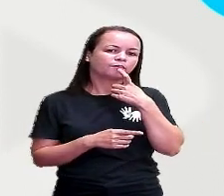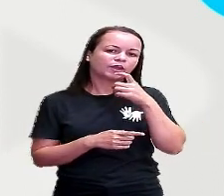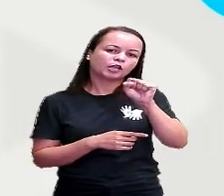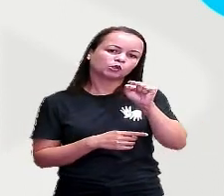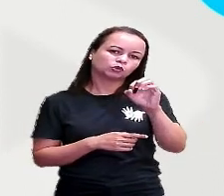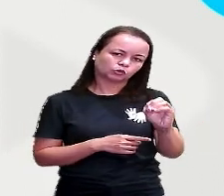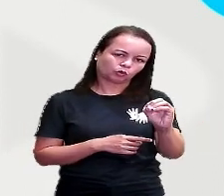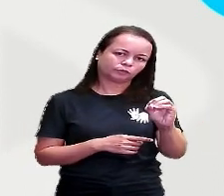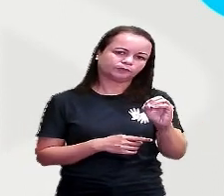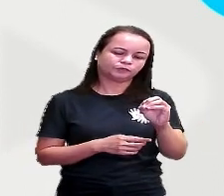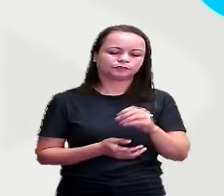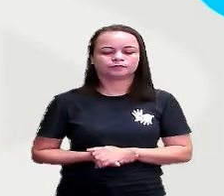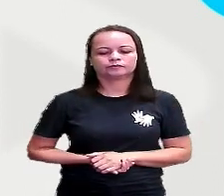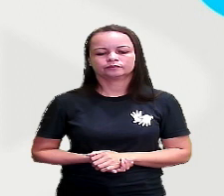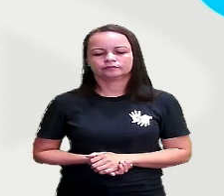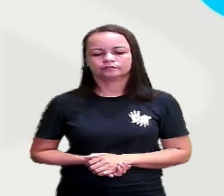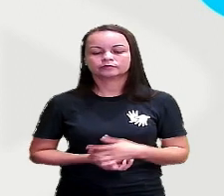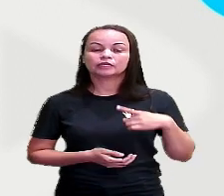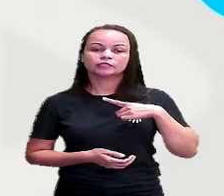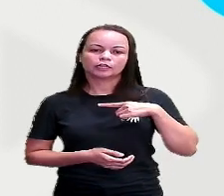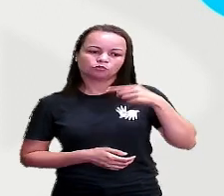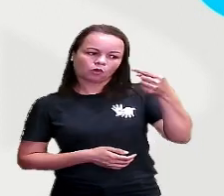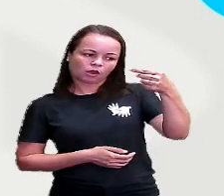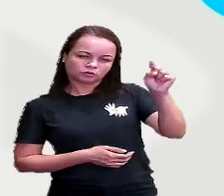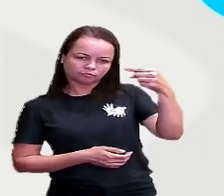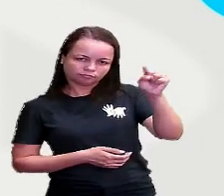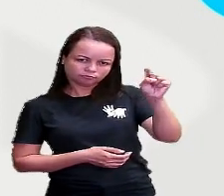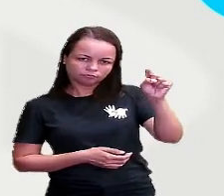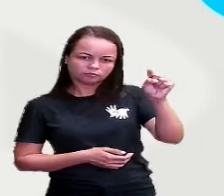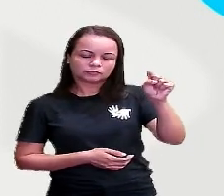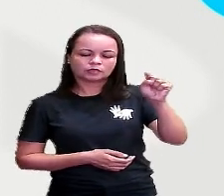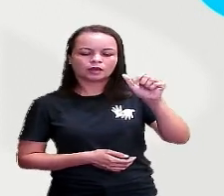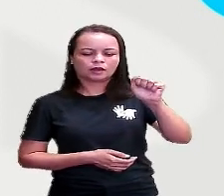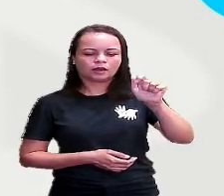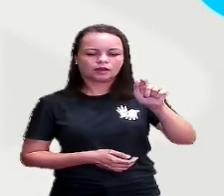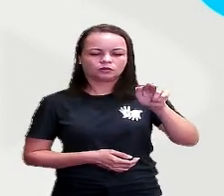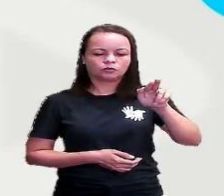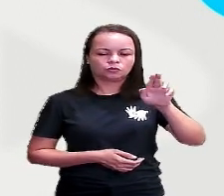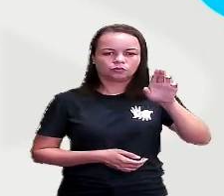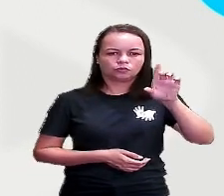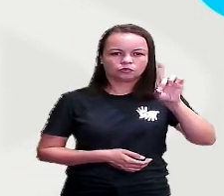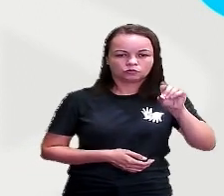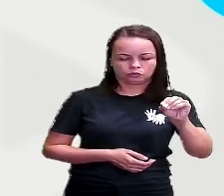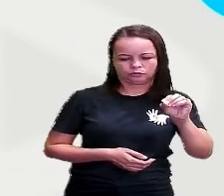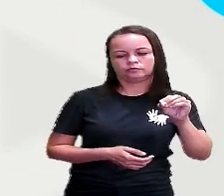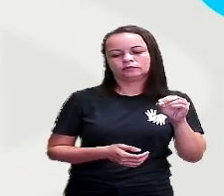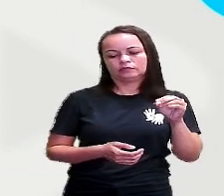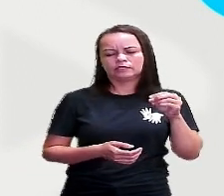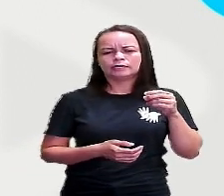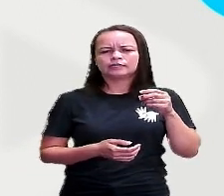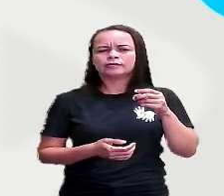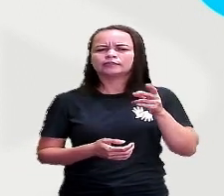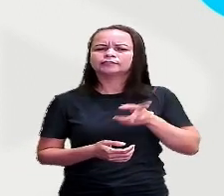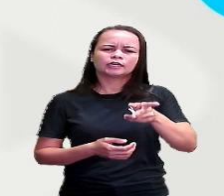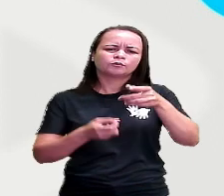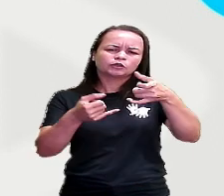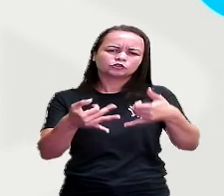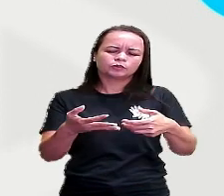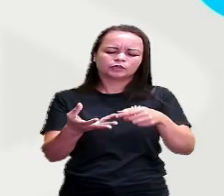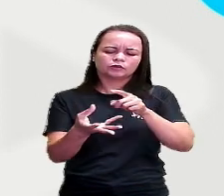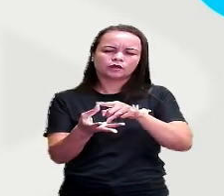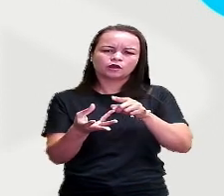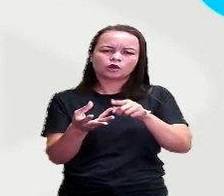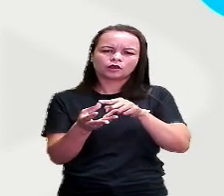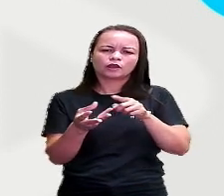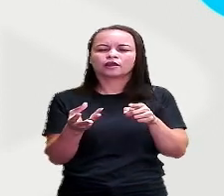Então, vamos lá. Temos o acento agudo, tá? Que eu indico sempre que a vogal tem um som aberto. Então,